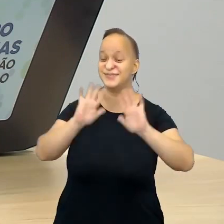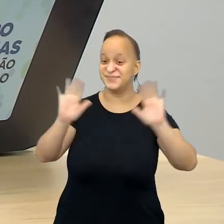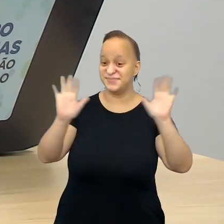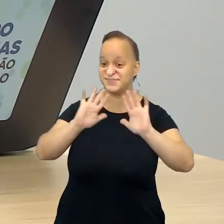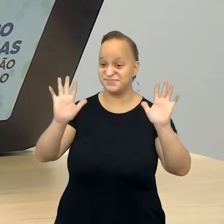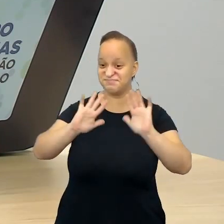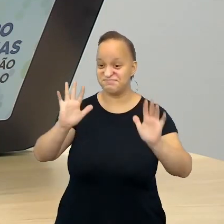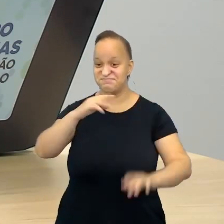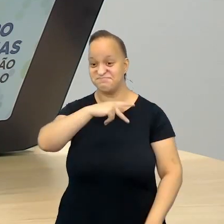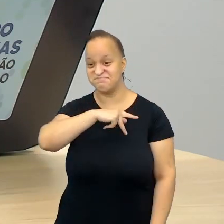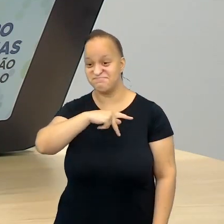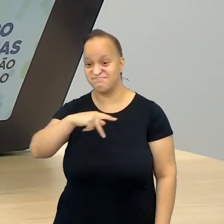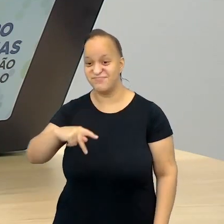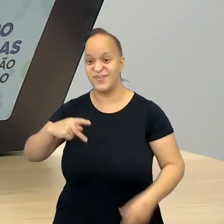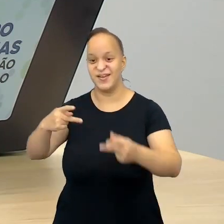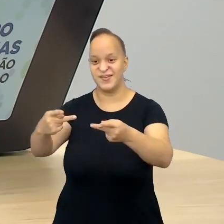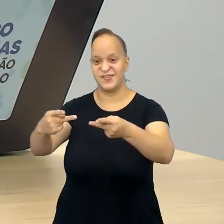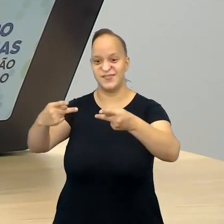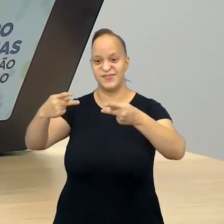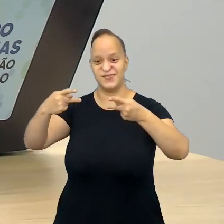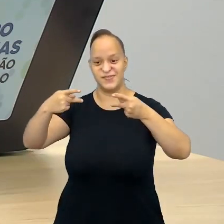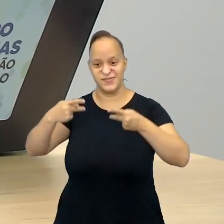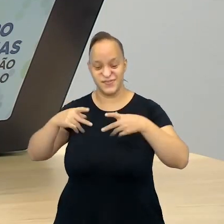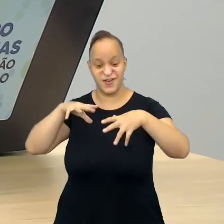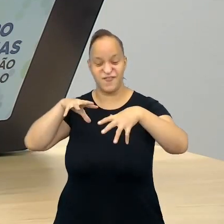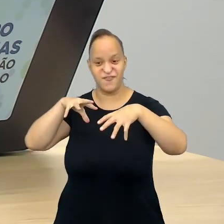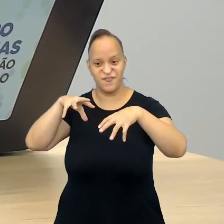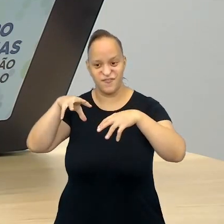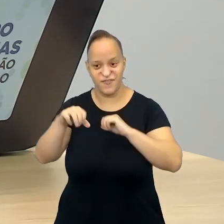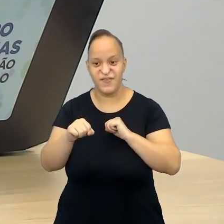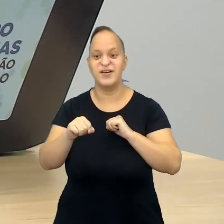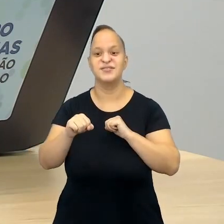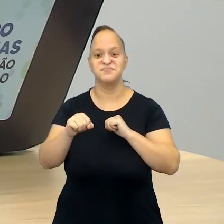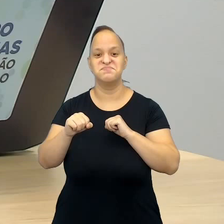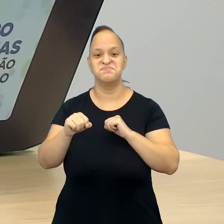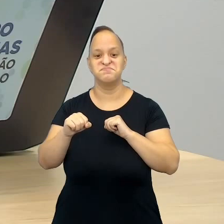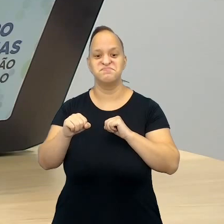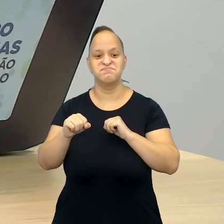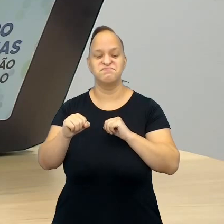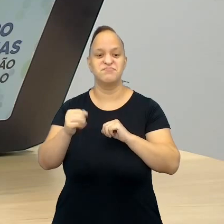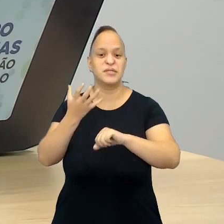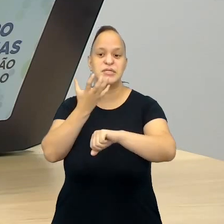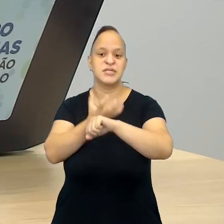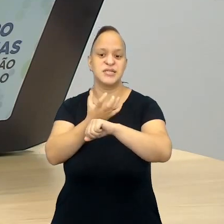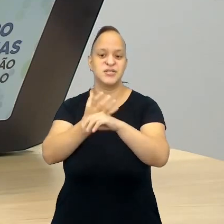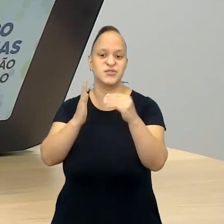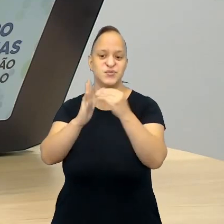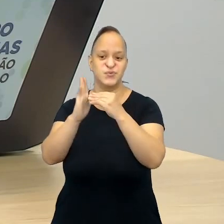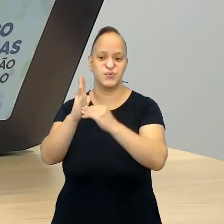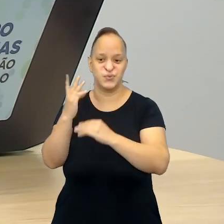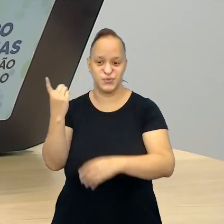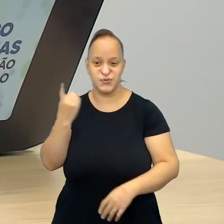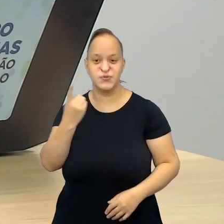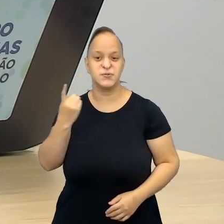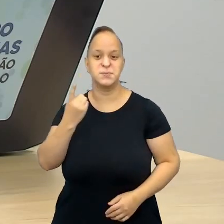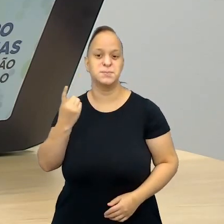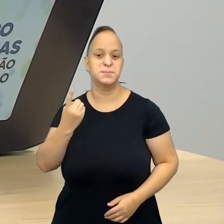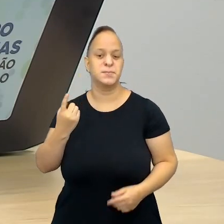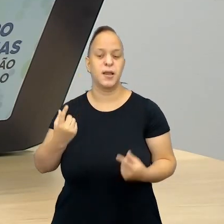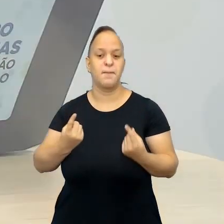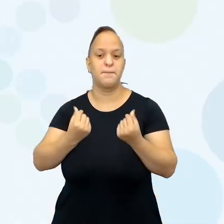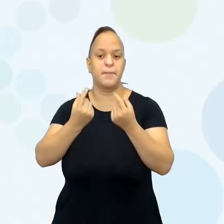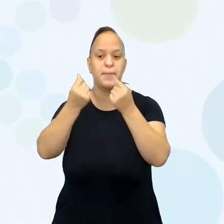professores e professoras, sejam todos bem-vindos a mais uma formação da Unidade Curricular 1, Educação Financeira e